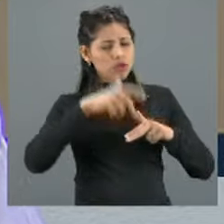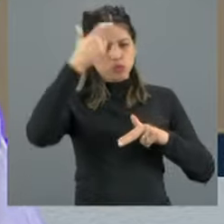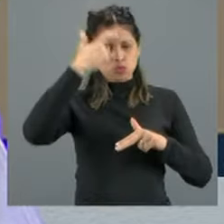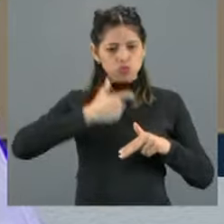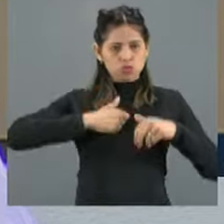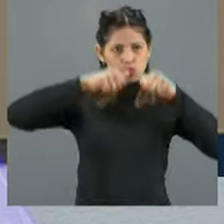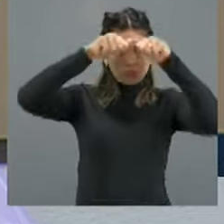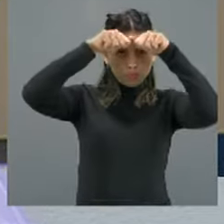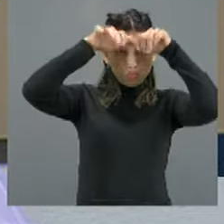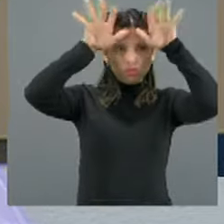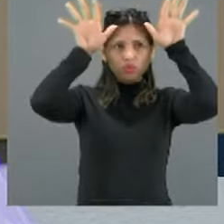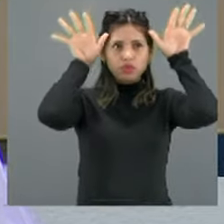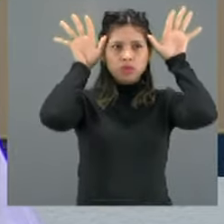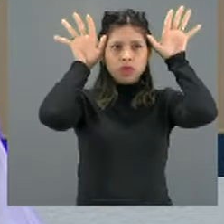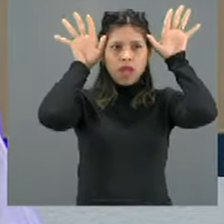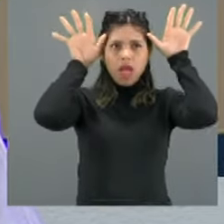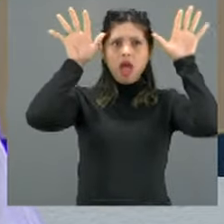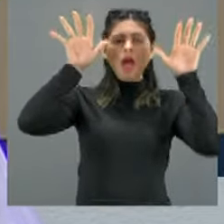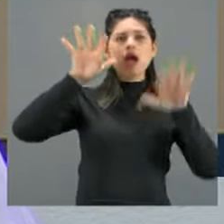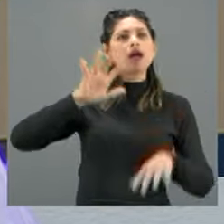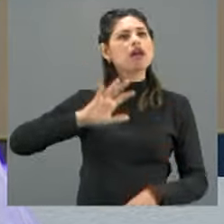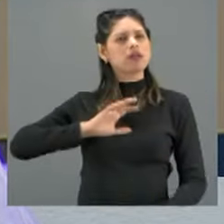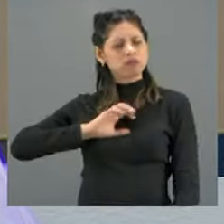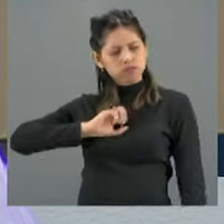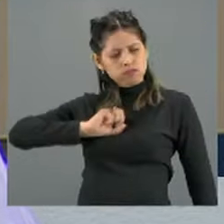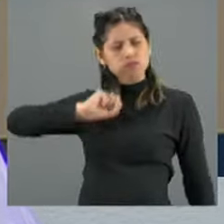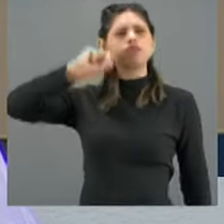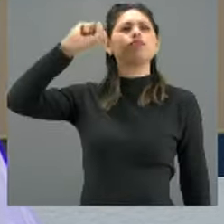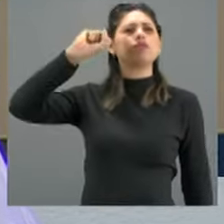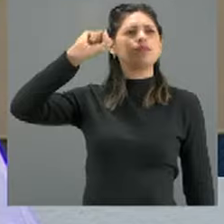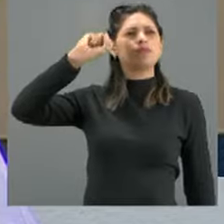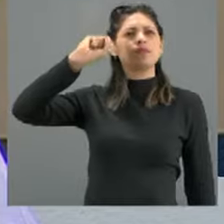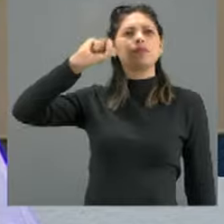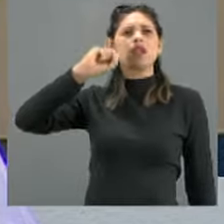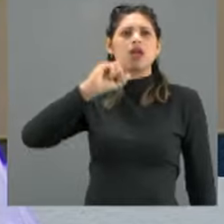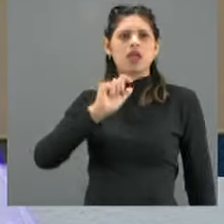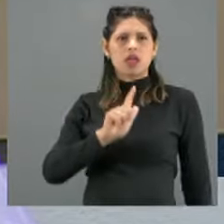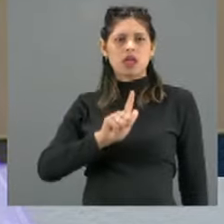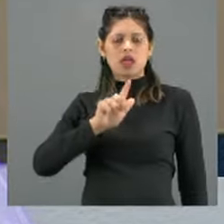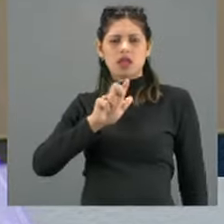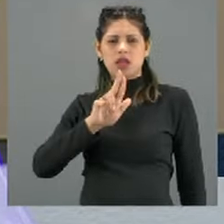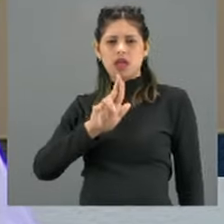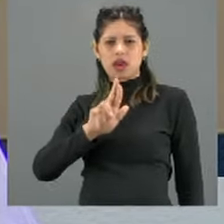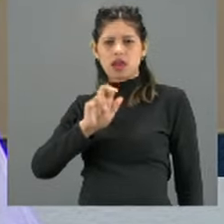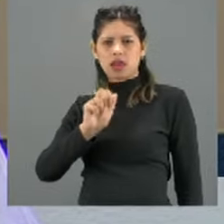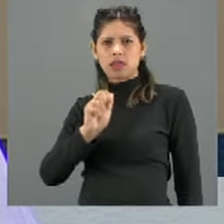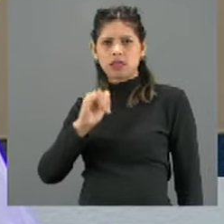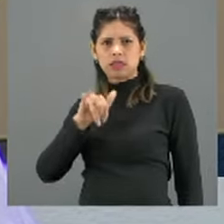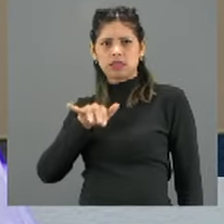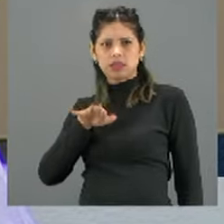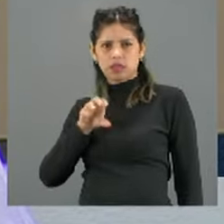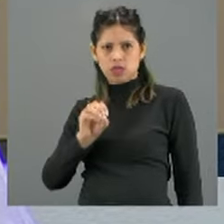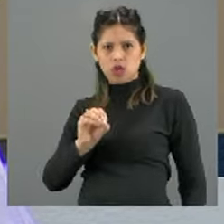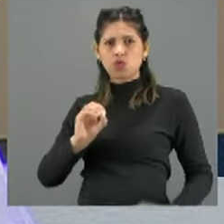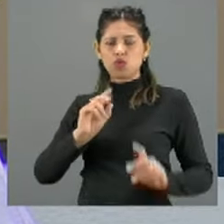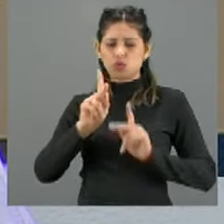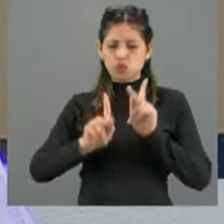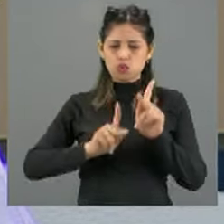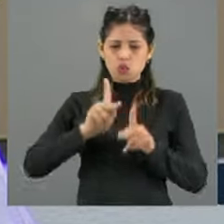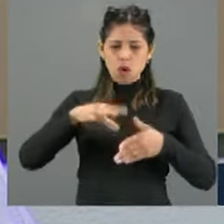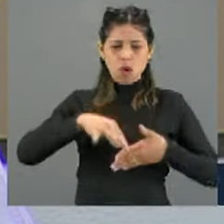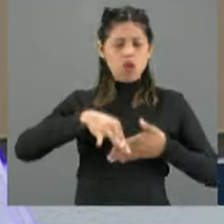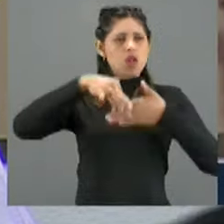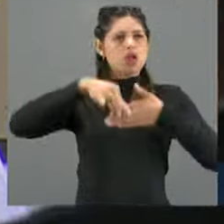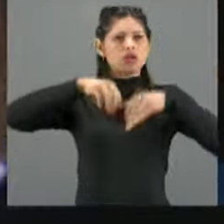cacique, último guerreiro, Graciano Aizané, da terra indígena Sangradouro. É o líder